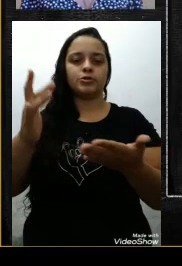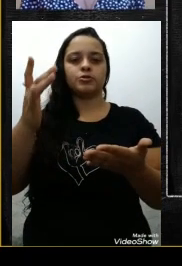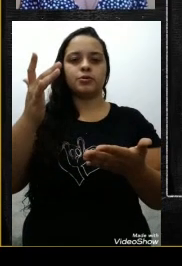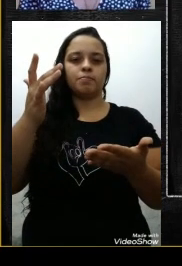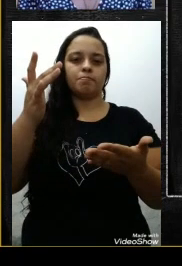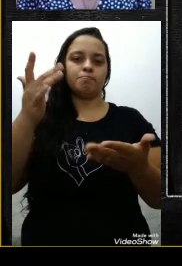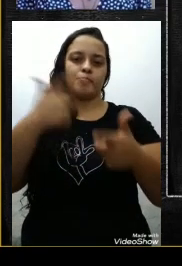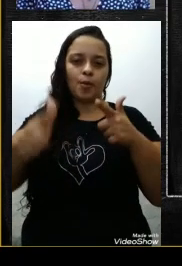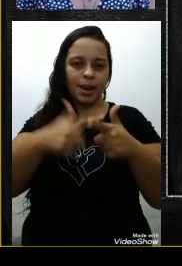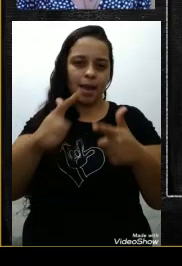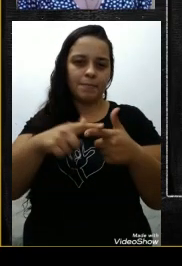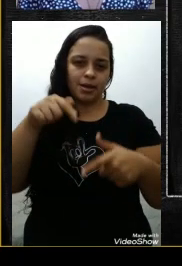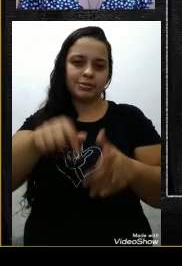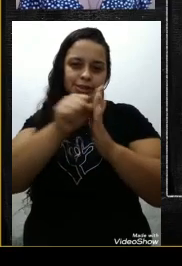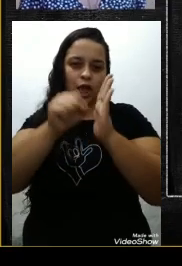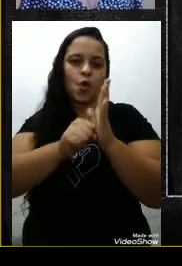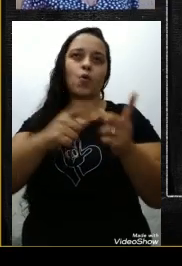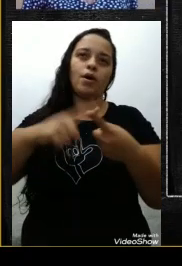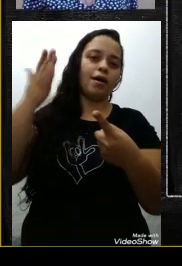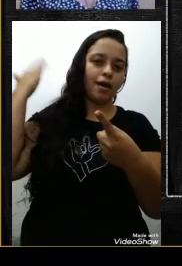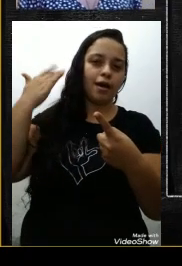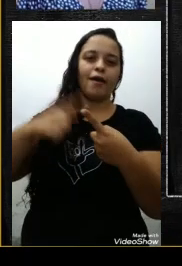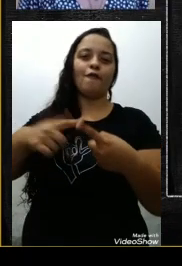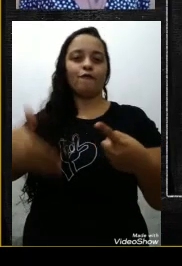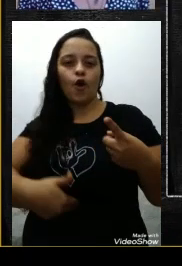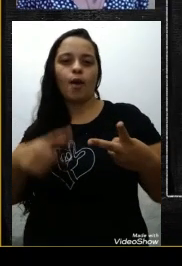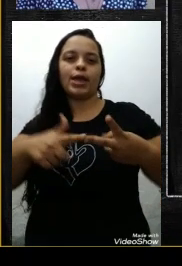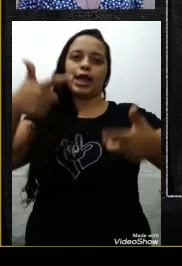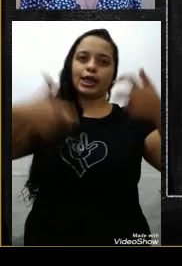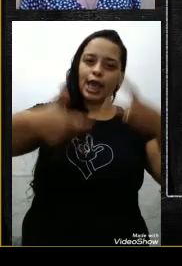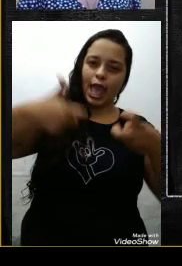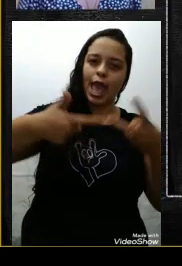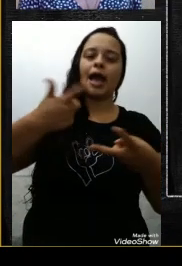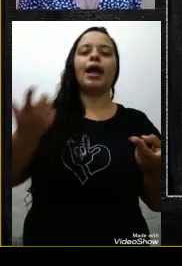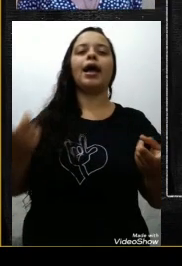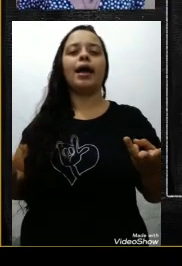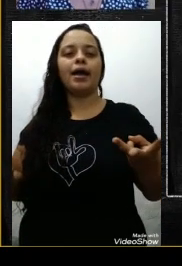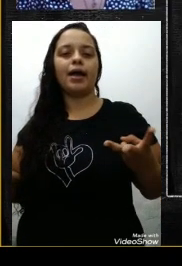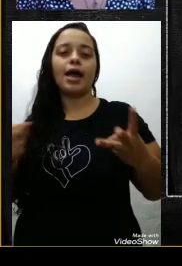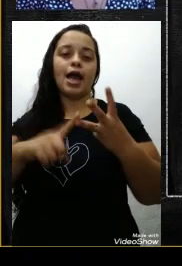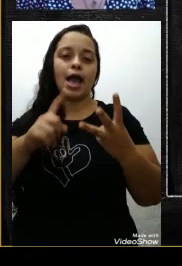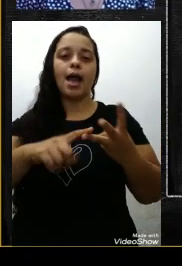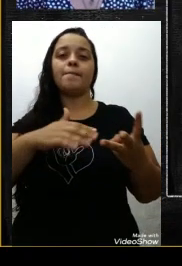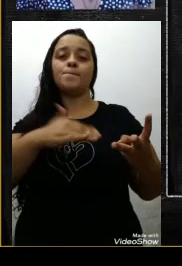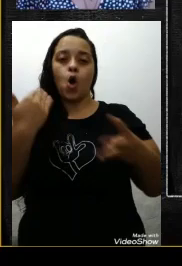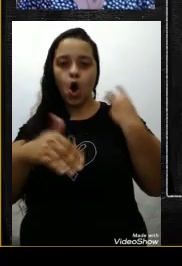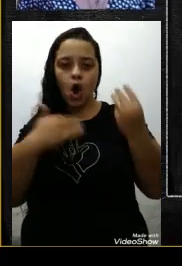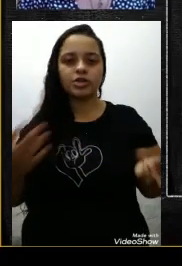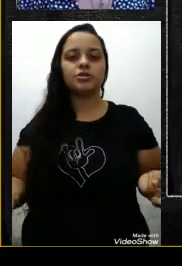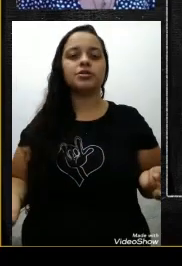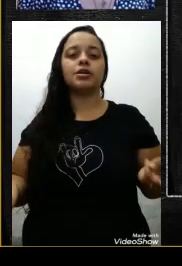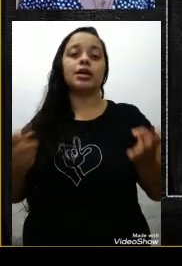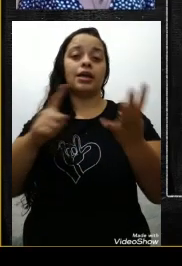mostrando nesse século XIV. A fome, a guerra dos 100 anos, que já tinha começado, a gente vai falar sobre ela, a